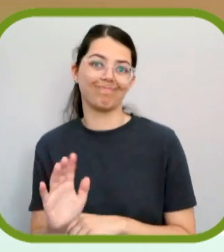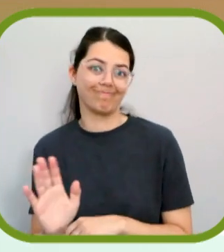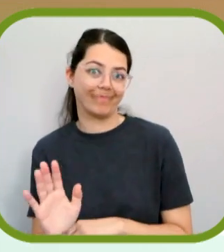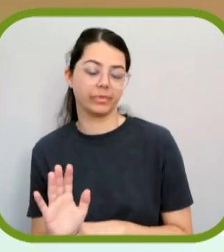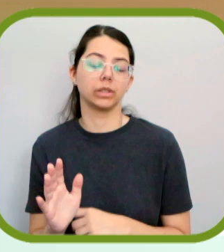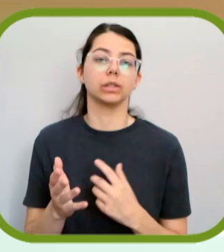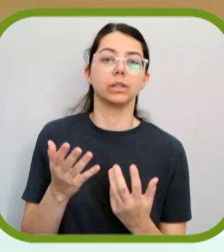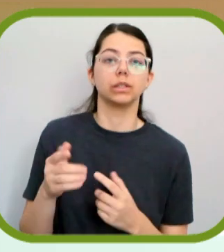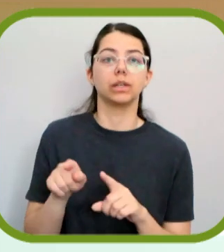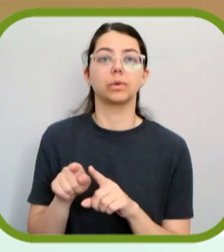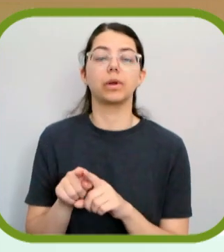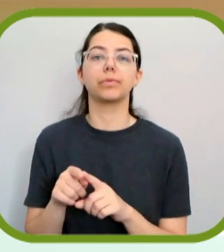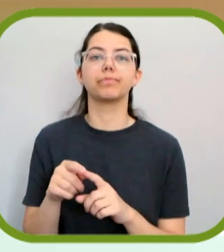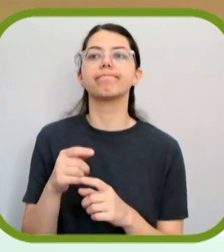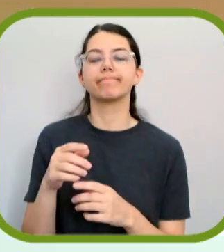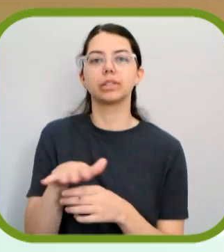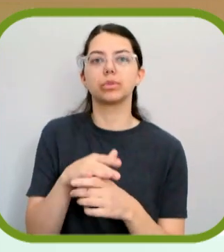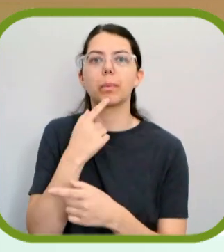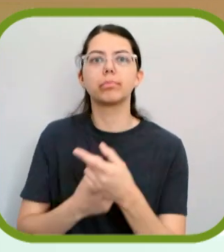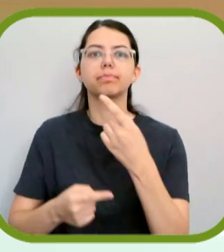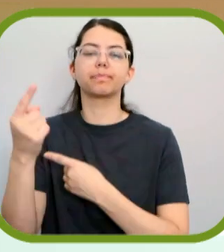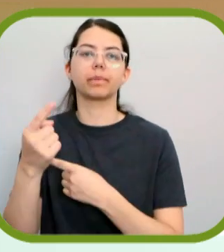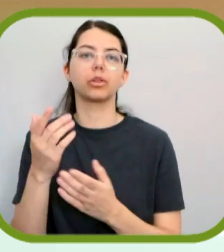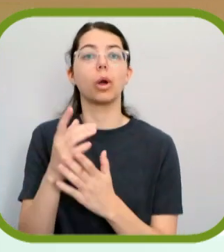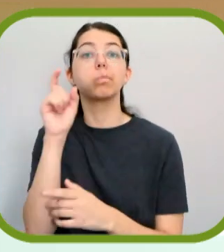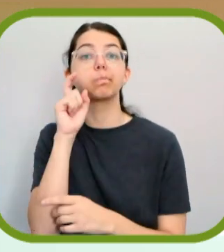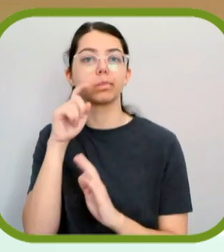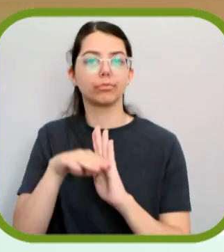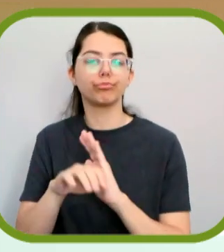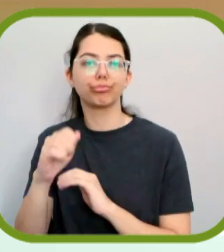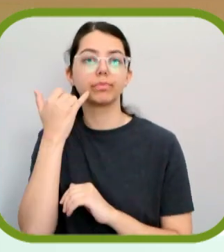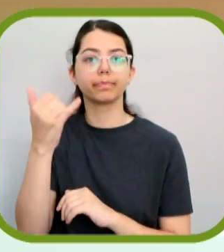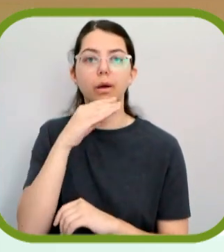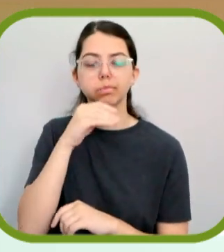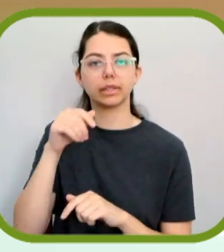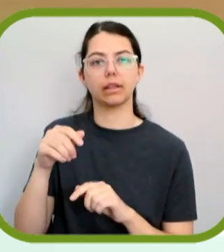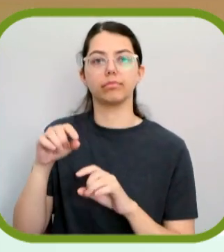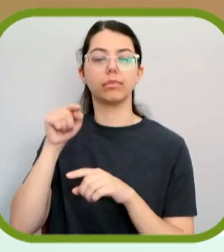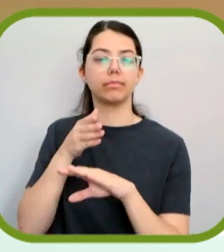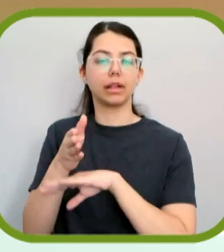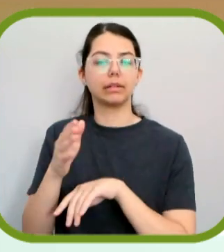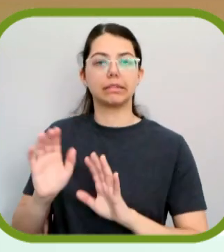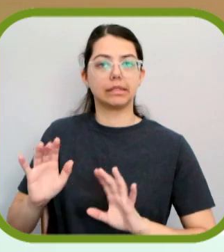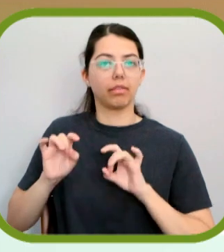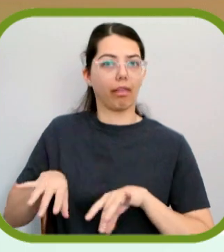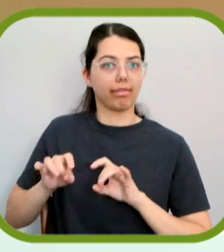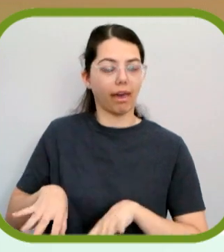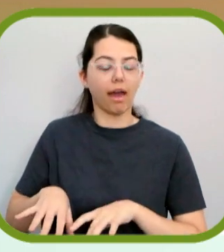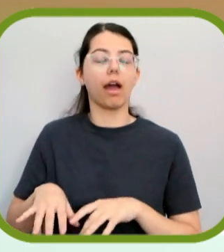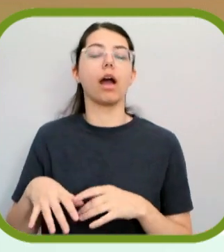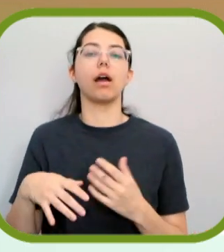tentam atuar, há outras que nem por isso, e portanto até hesitam a denunciar este tipo de situações à escola segura, portanto que liga diretamente à